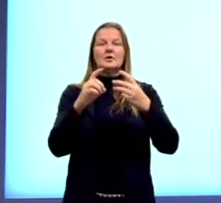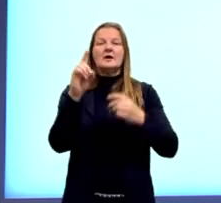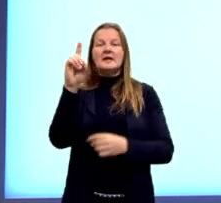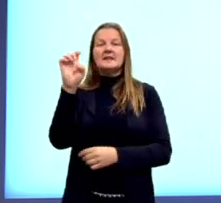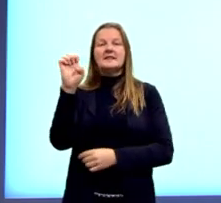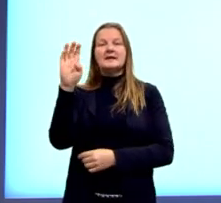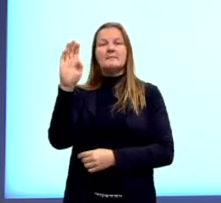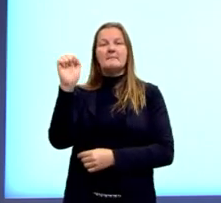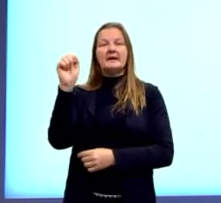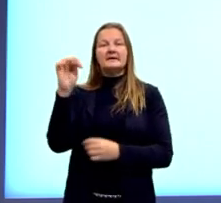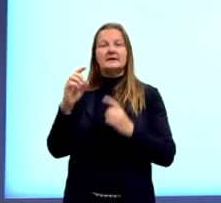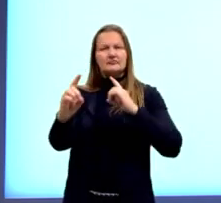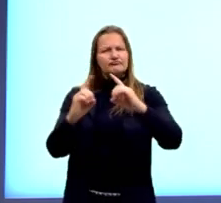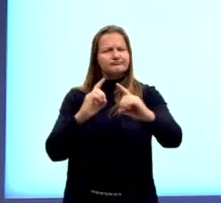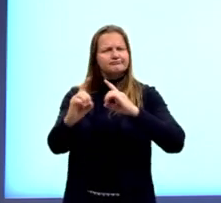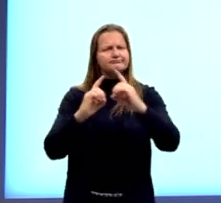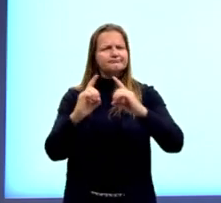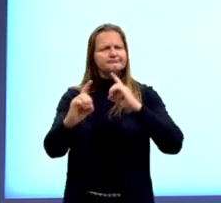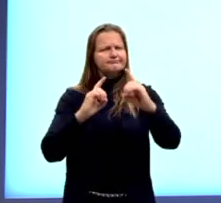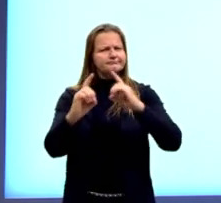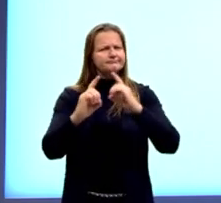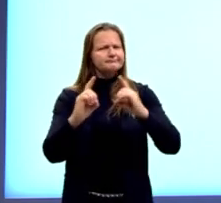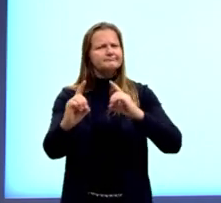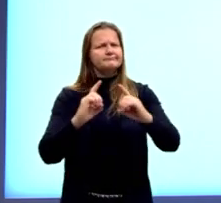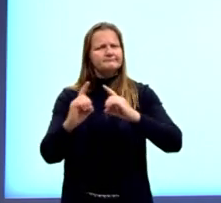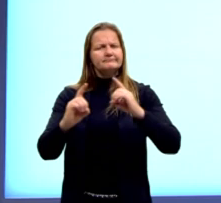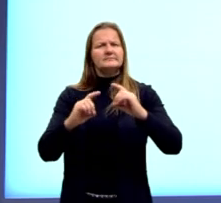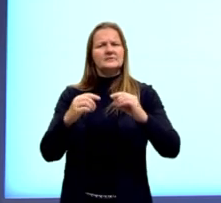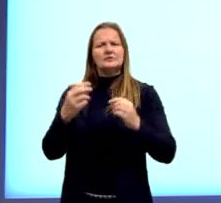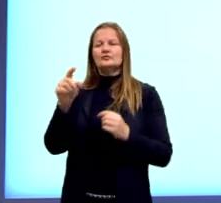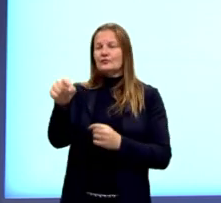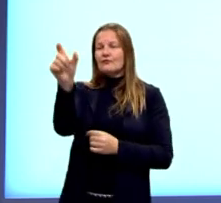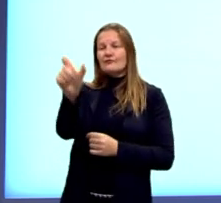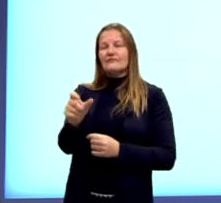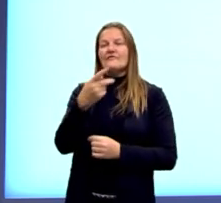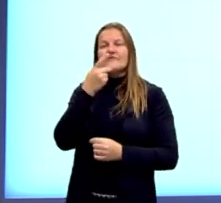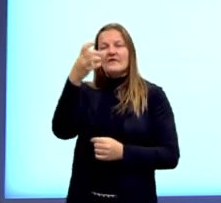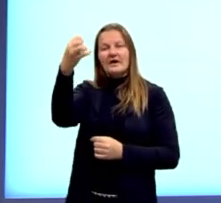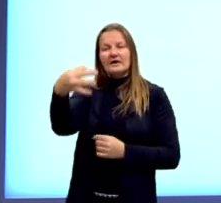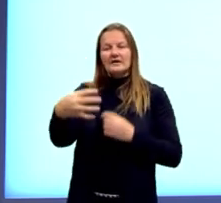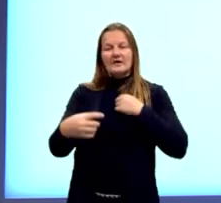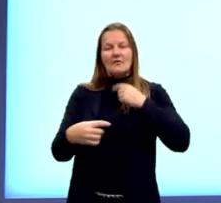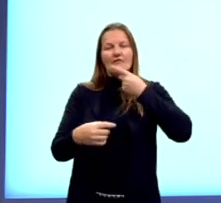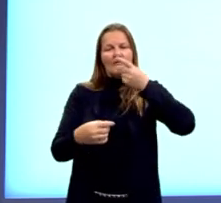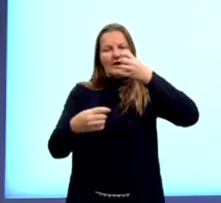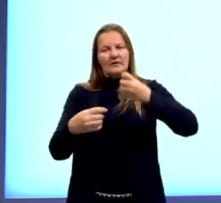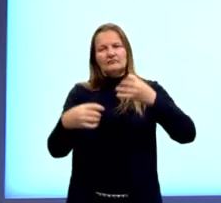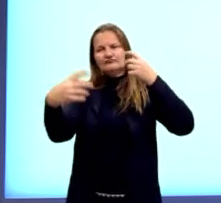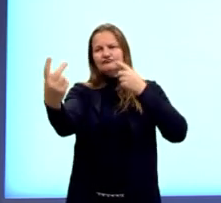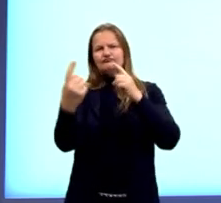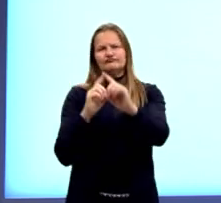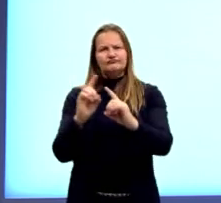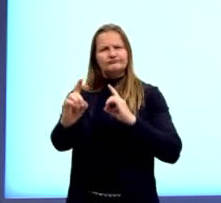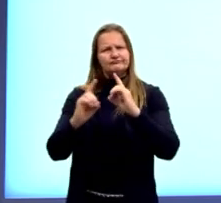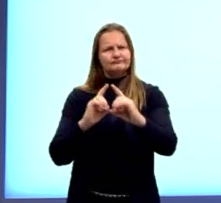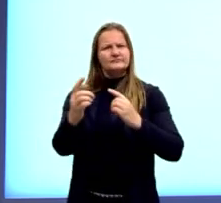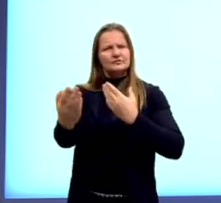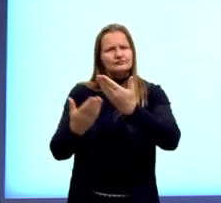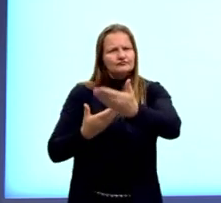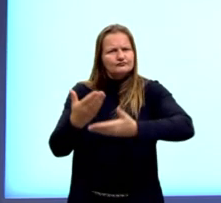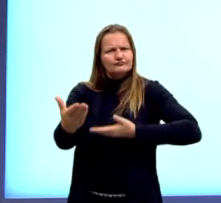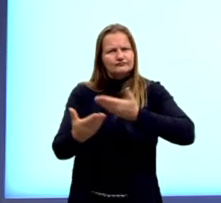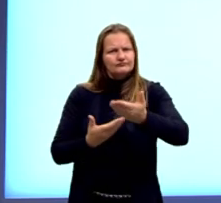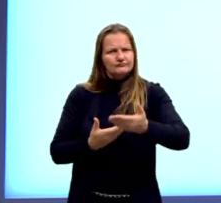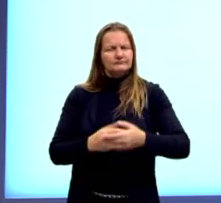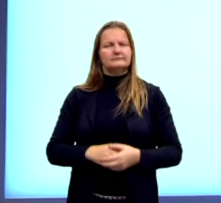o terceiro é debater sobre um determinado tema né poder falar como Cebolinha falou ali com propriedade sobre alguma